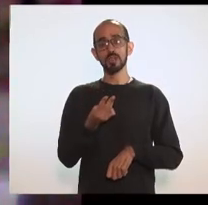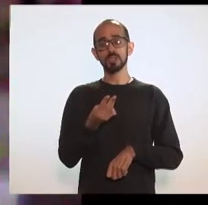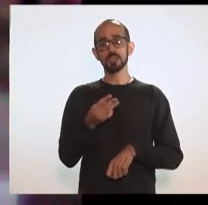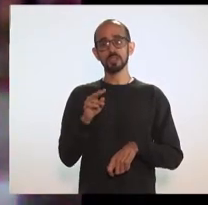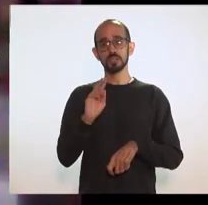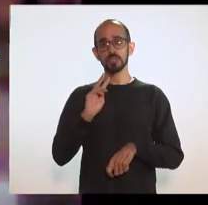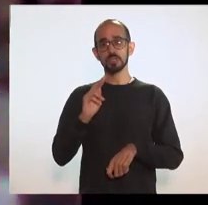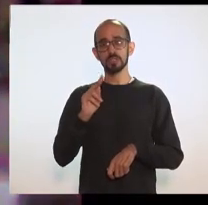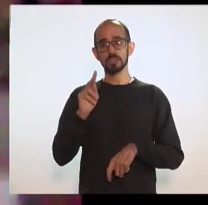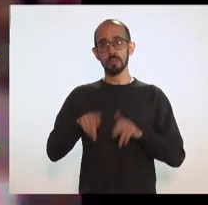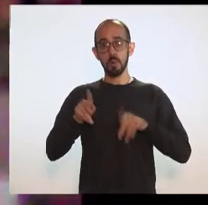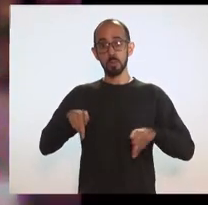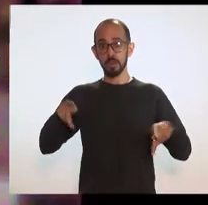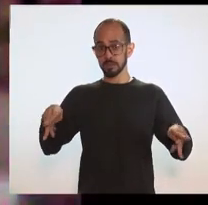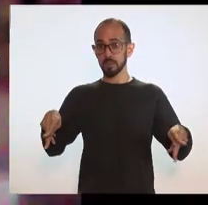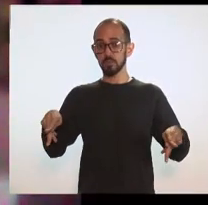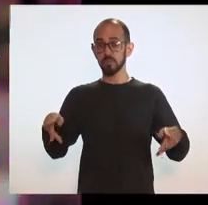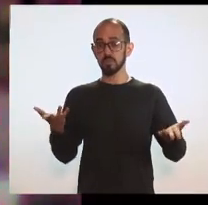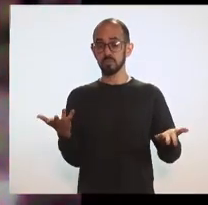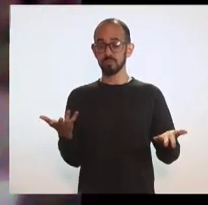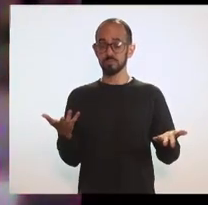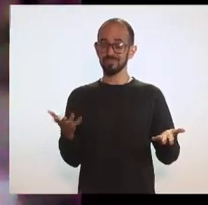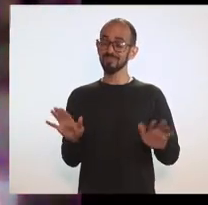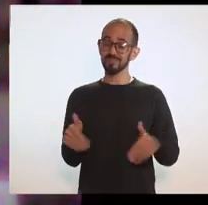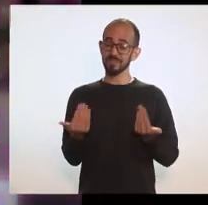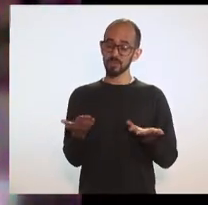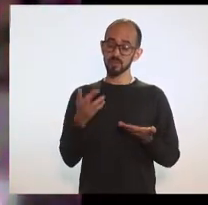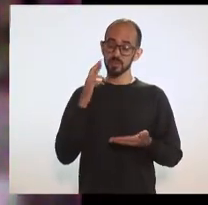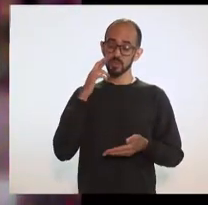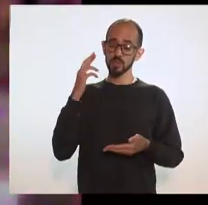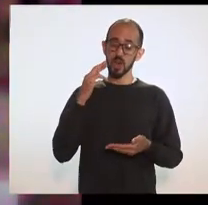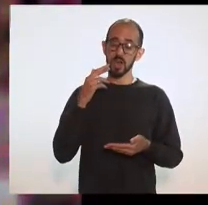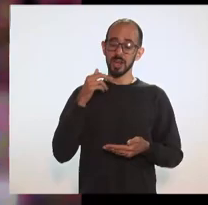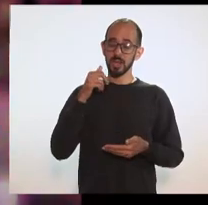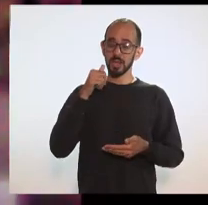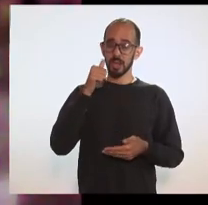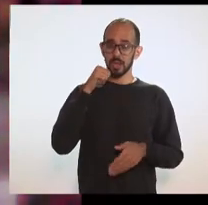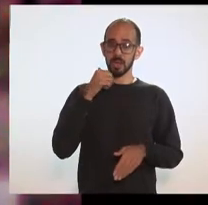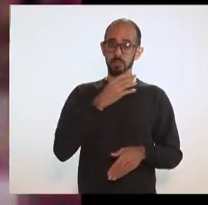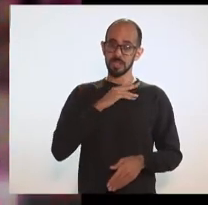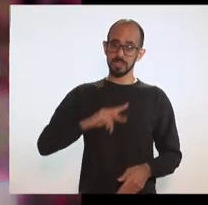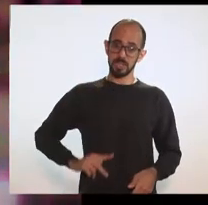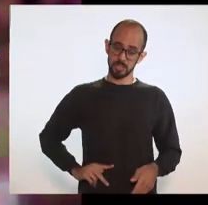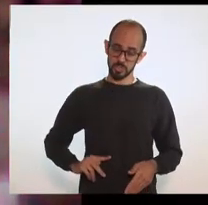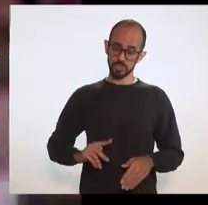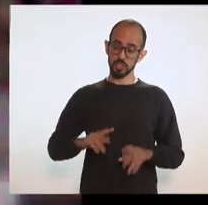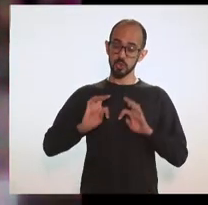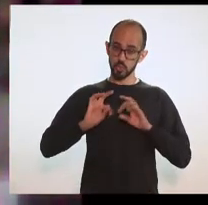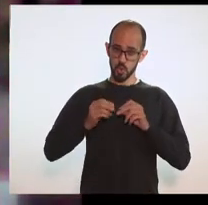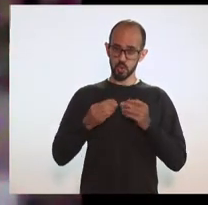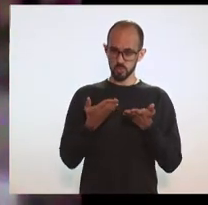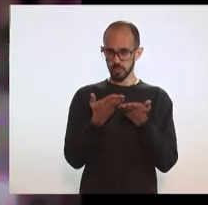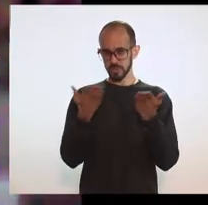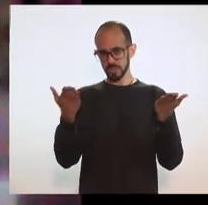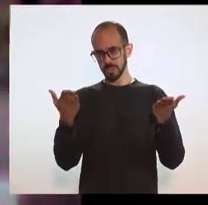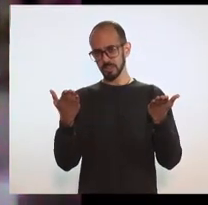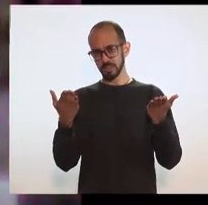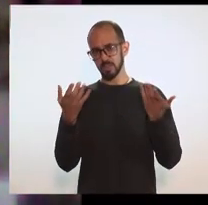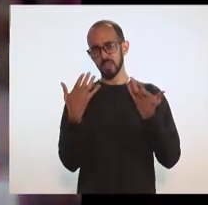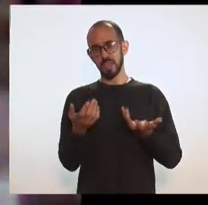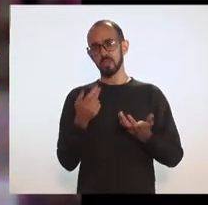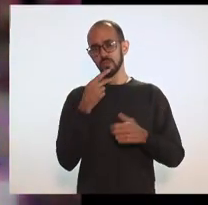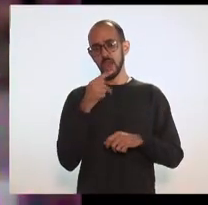acelerado a senhora Presidente e todos aqueles que nos assiste eu quero dizer o seguinte